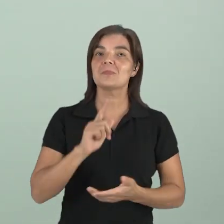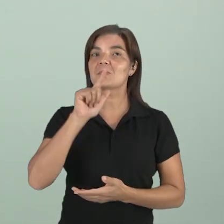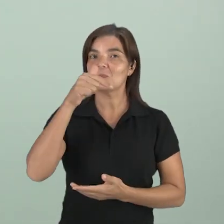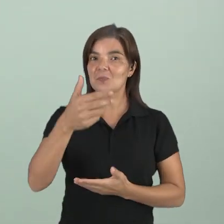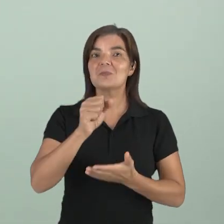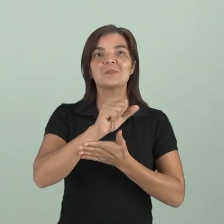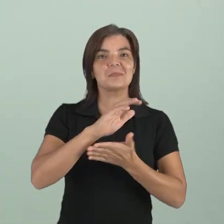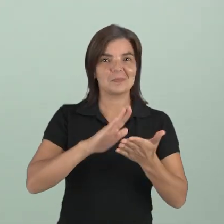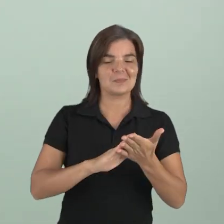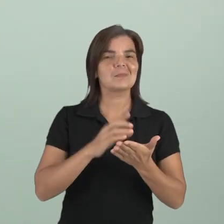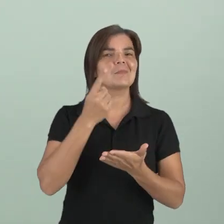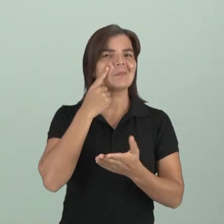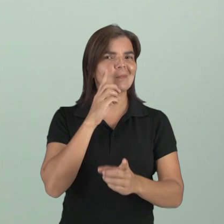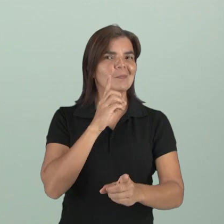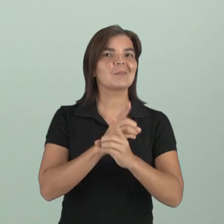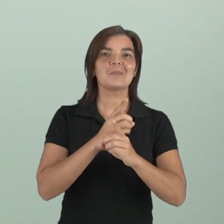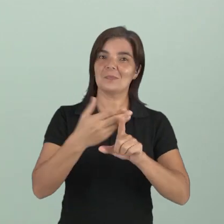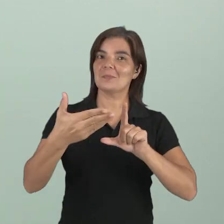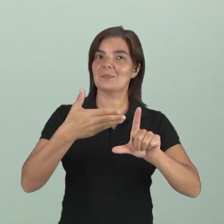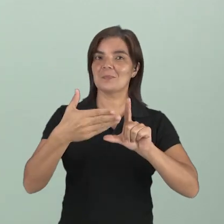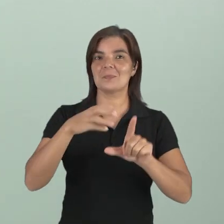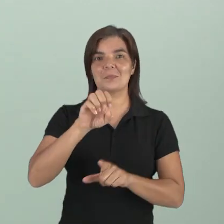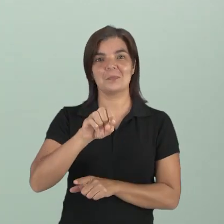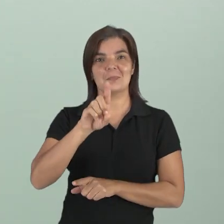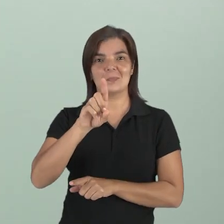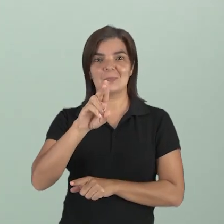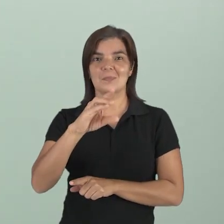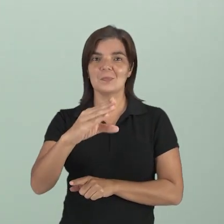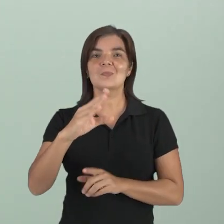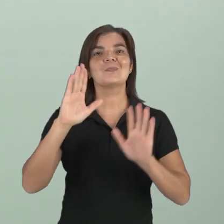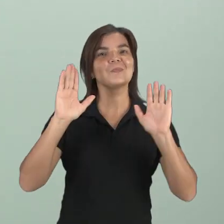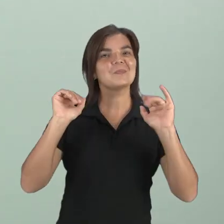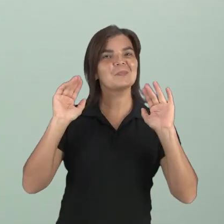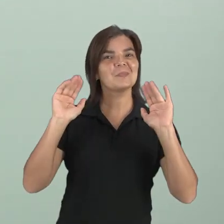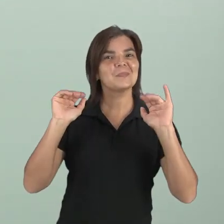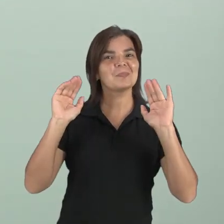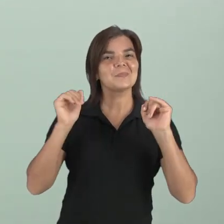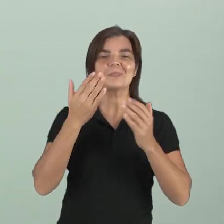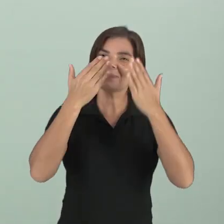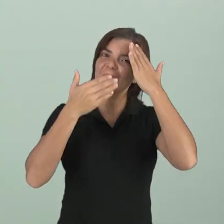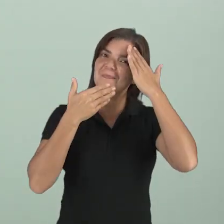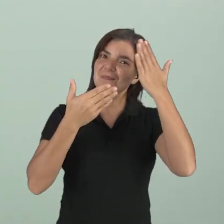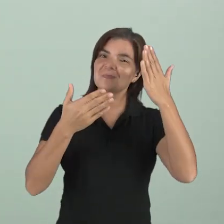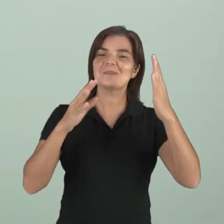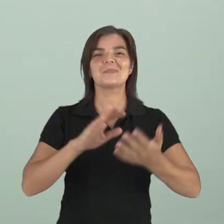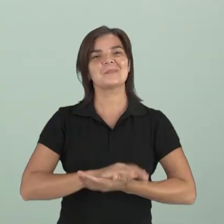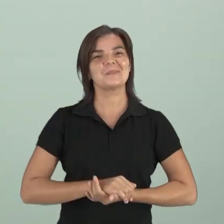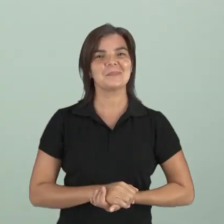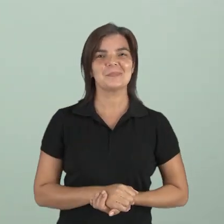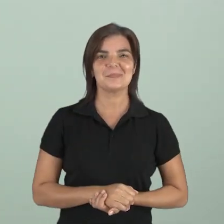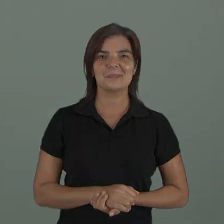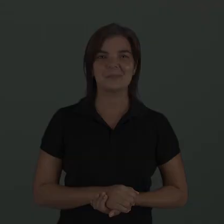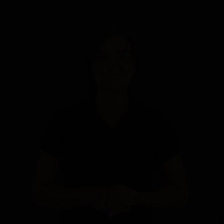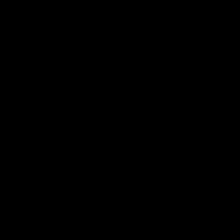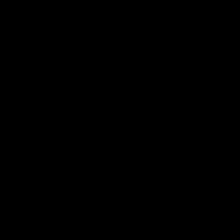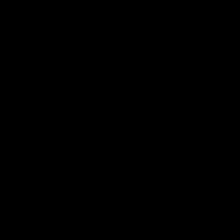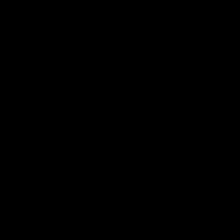Essas e outras atividades você encontra no portal Eduque. Até a próxima e obrigada pela atenção.